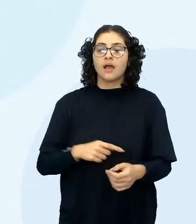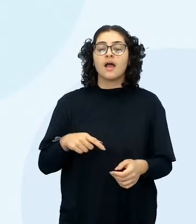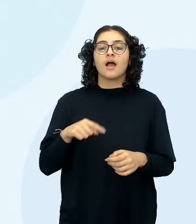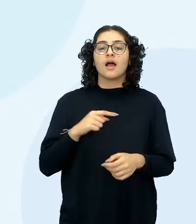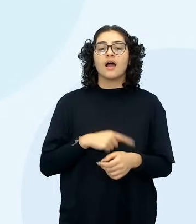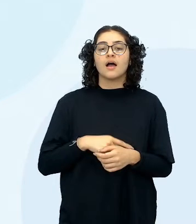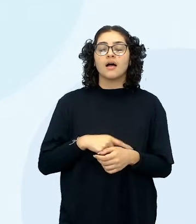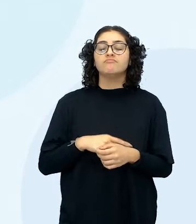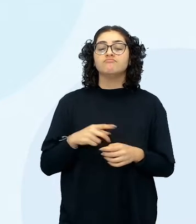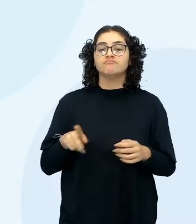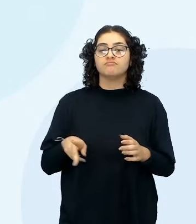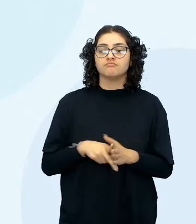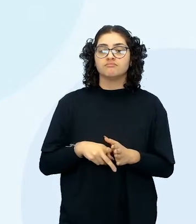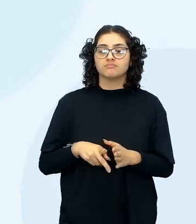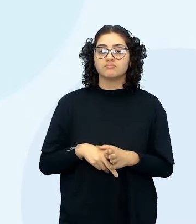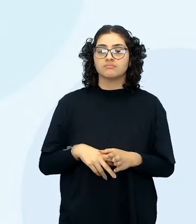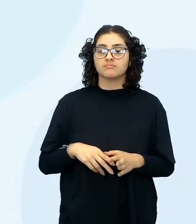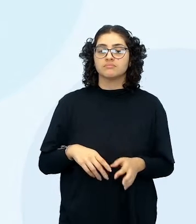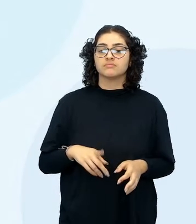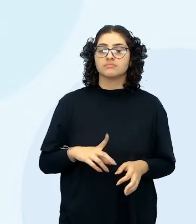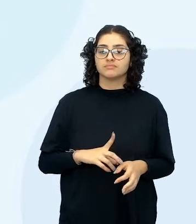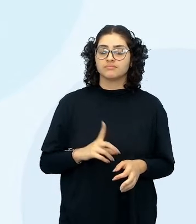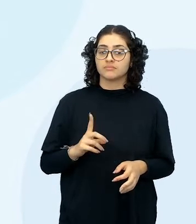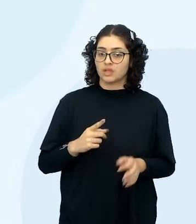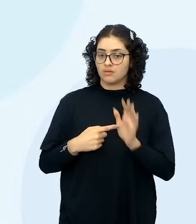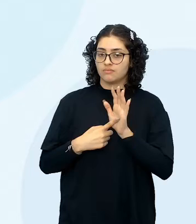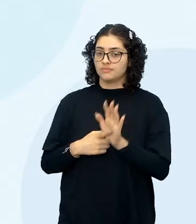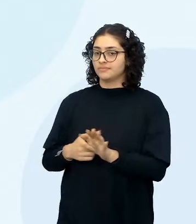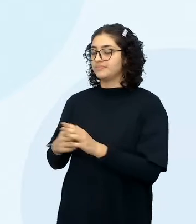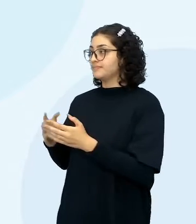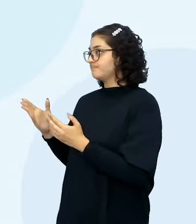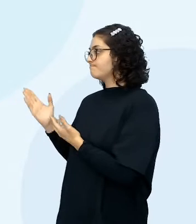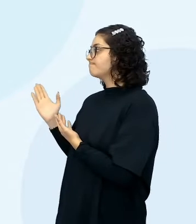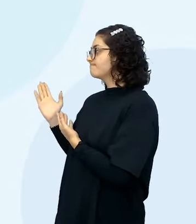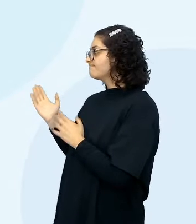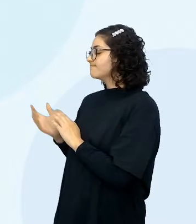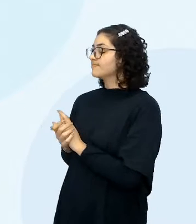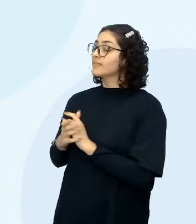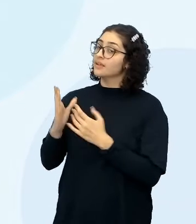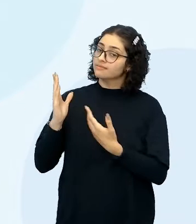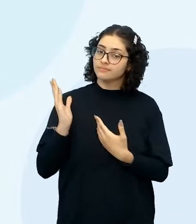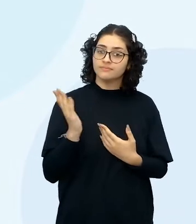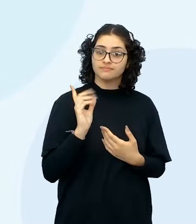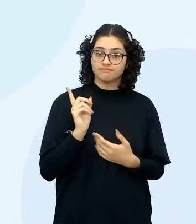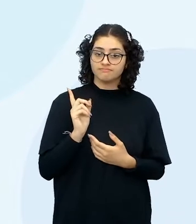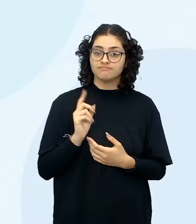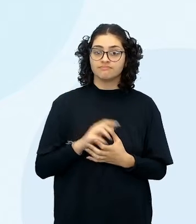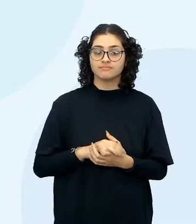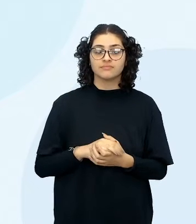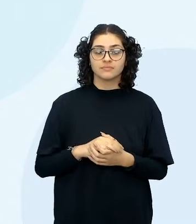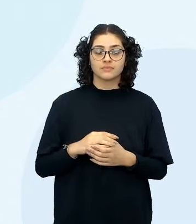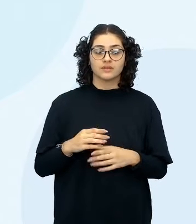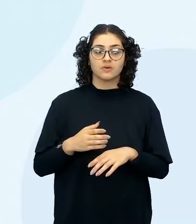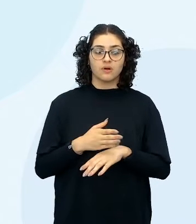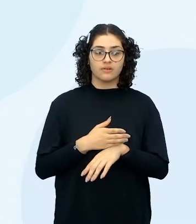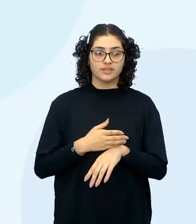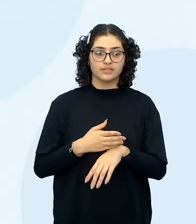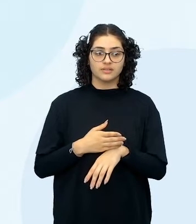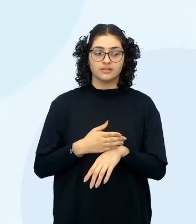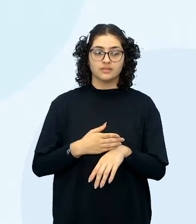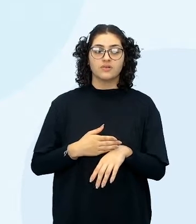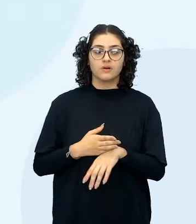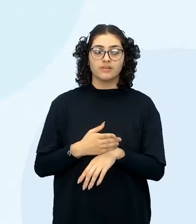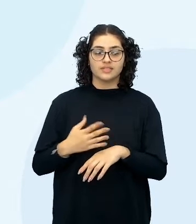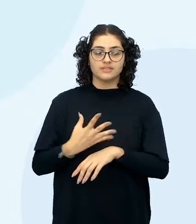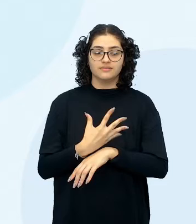coagulação, eles vão, olha só, vou até apresentar aqui para vocês na nossa lousa, né? Esses fatores de coagulação que estão aqui, eles